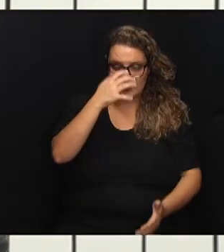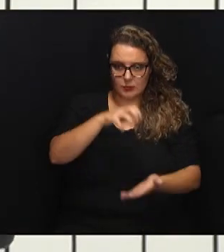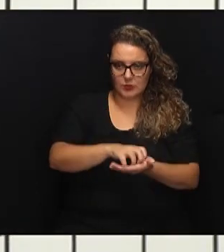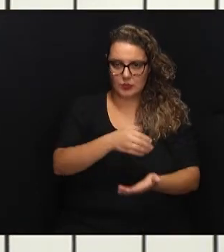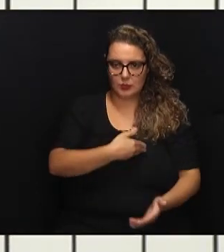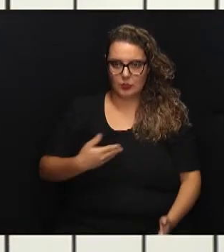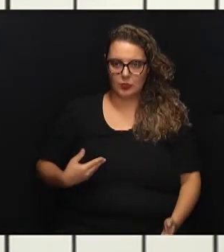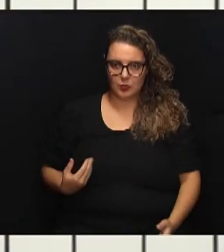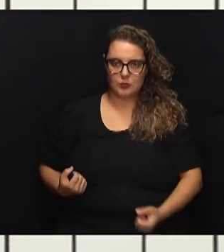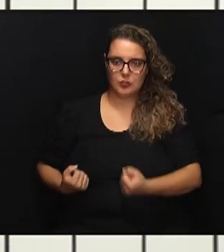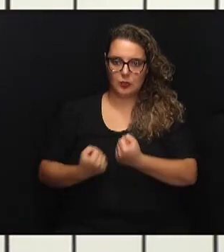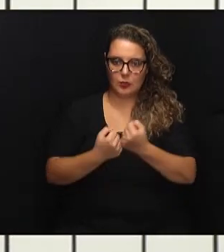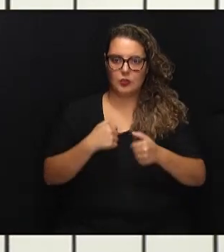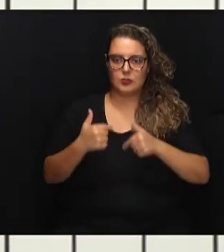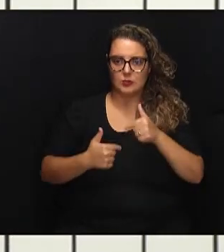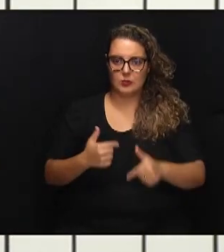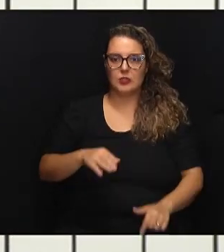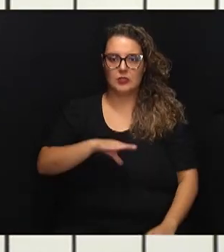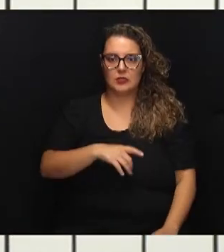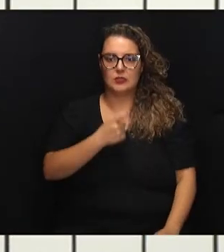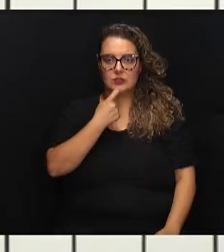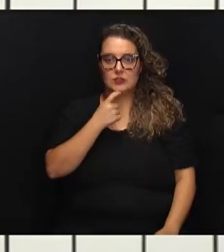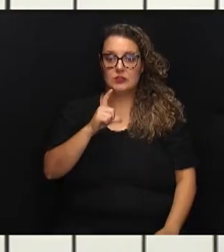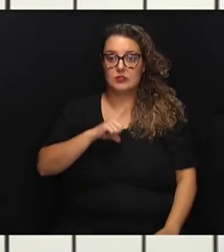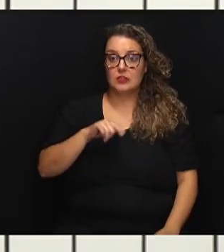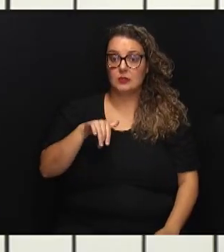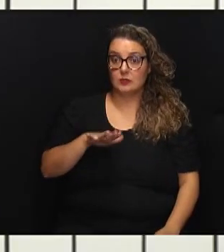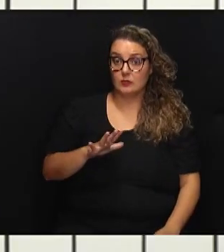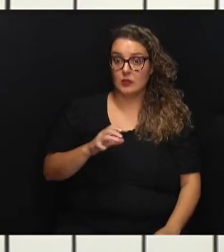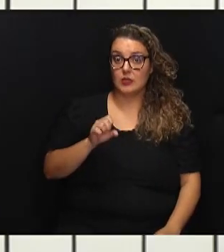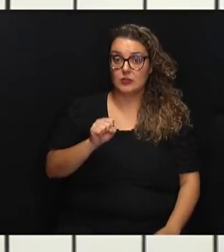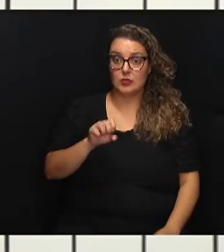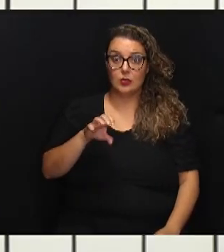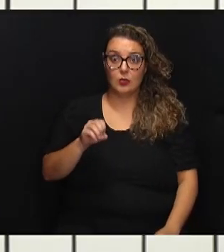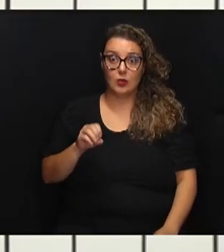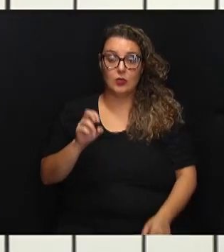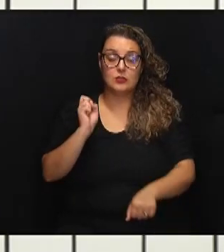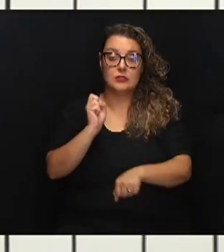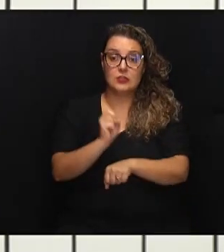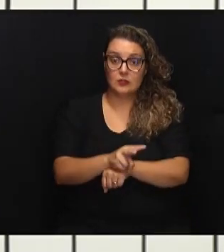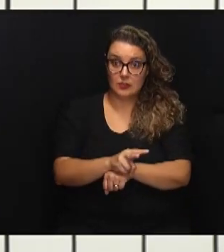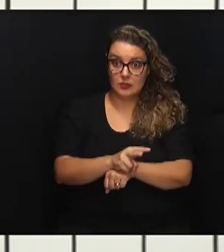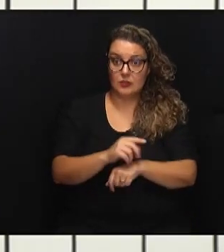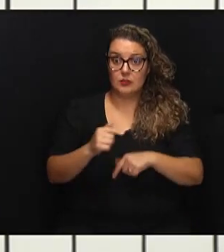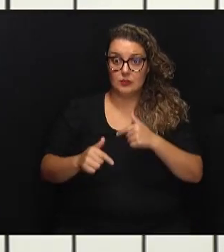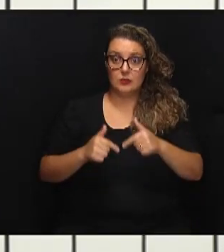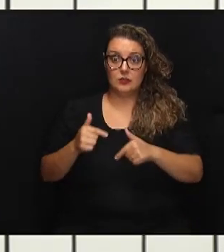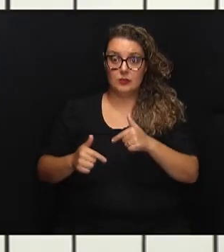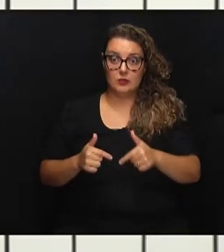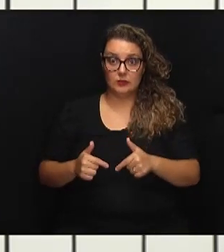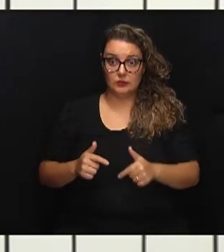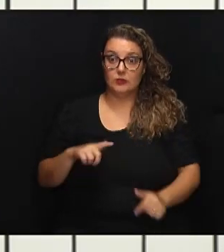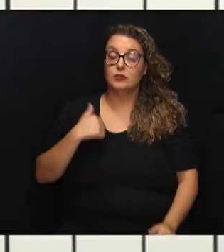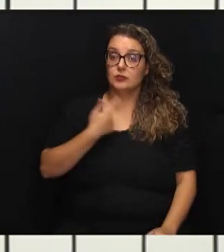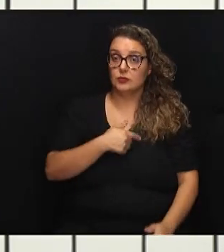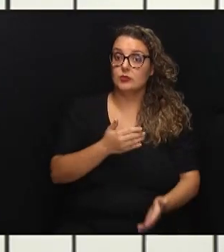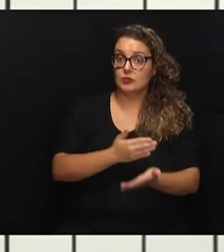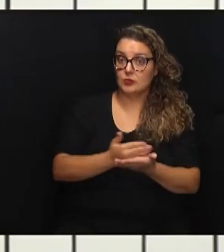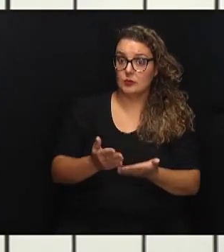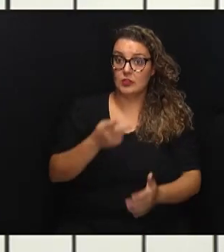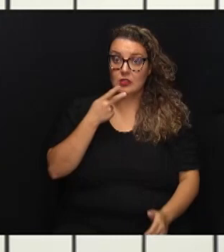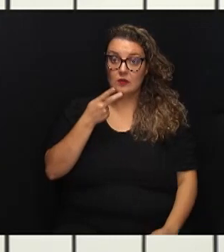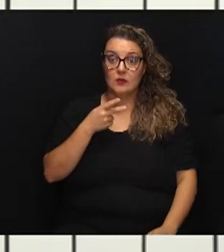Apoio ao Trabalhador em Campinas tem mais de 800 vagas de trabalho. E a gente começa